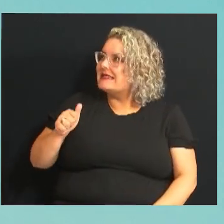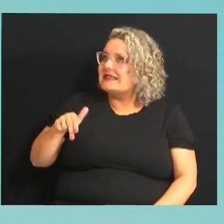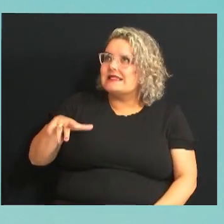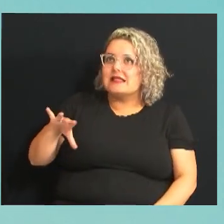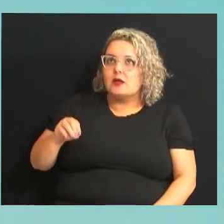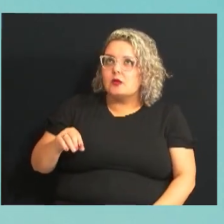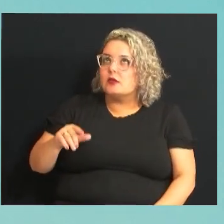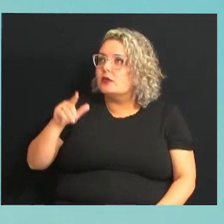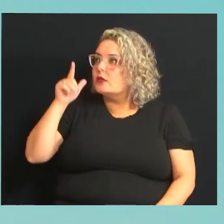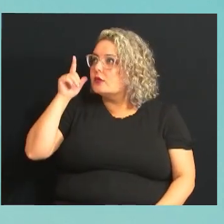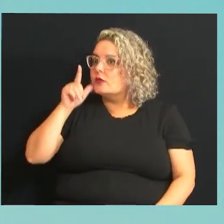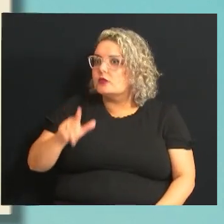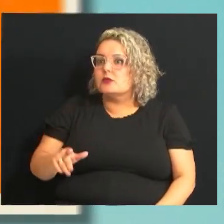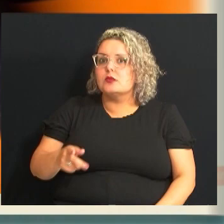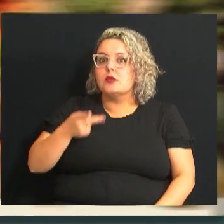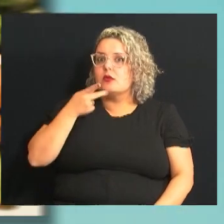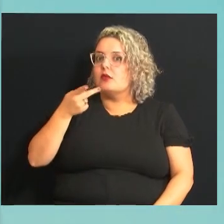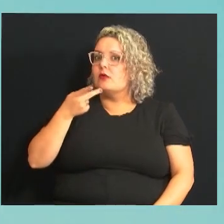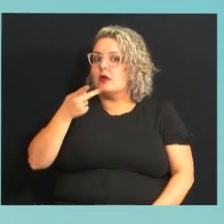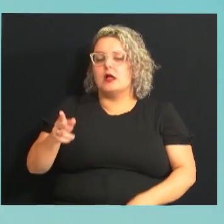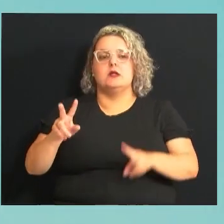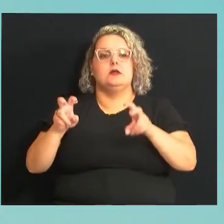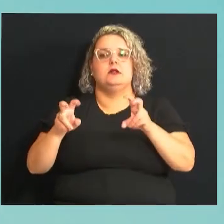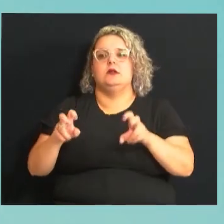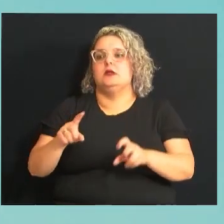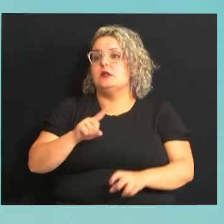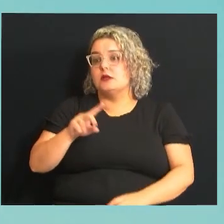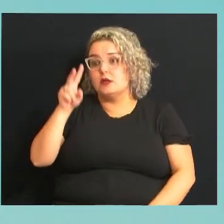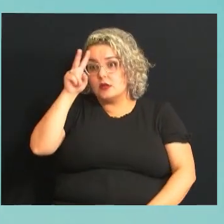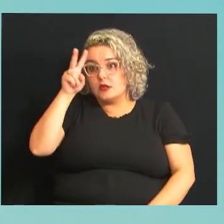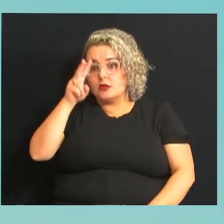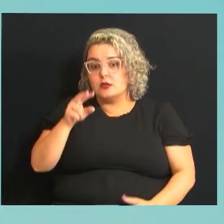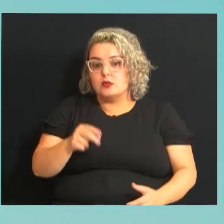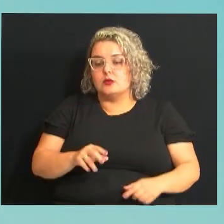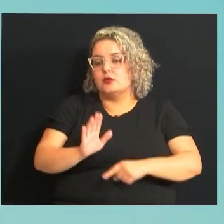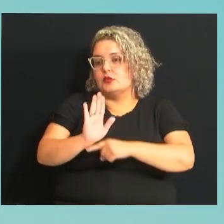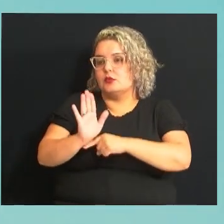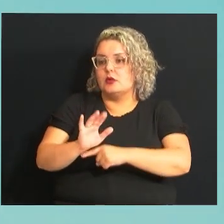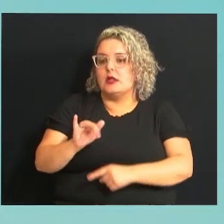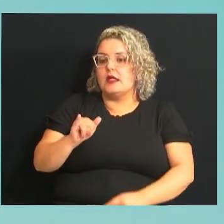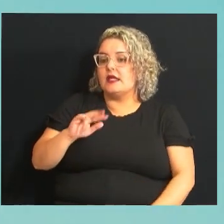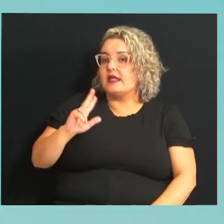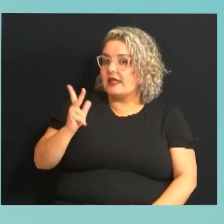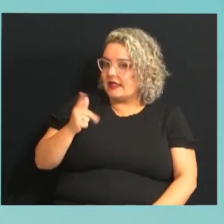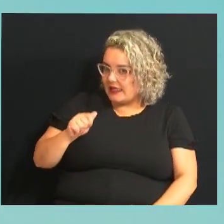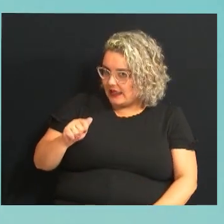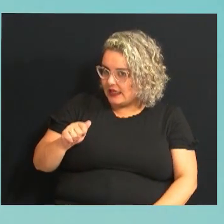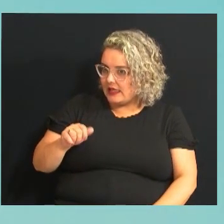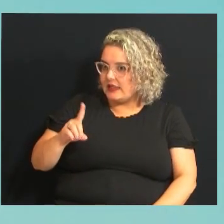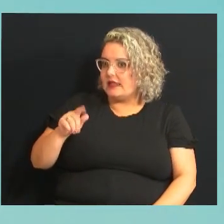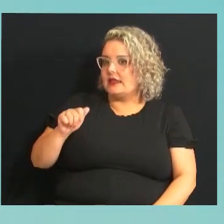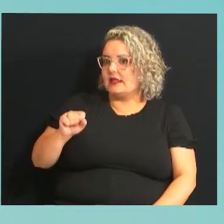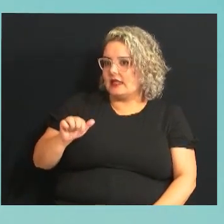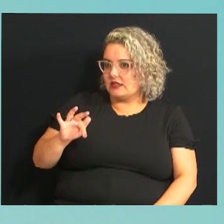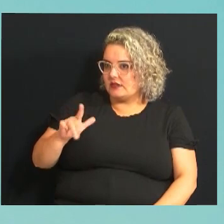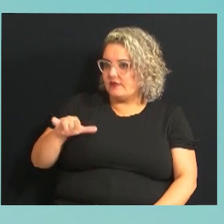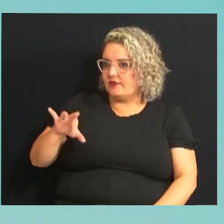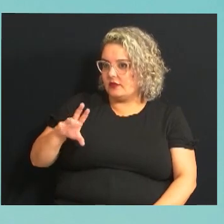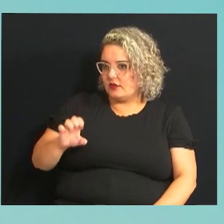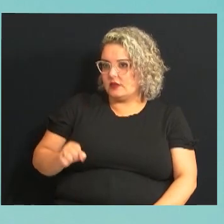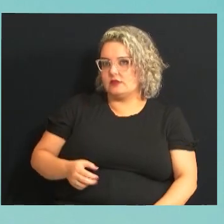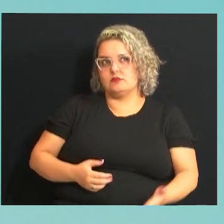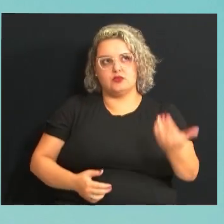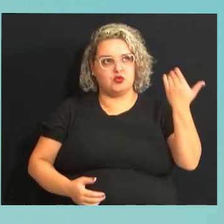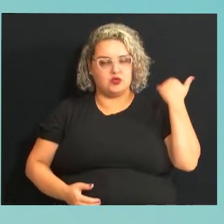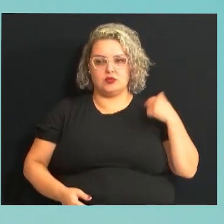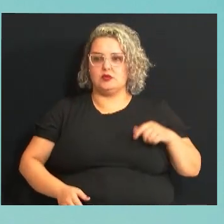toda a cadeia. Olha só. Saulo, eu não estou conseguindo falar desse assunto sem lembrar daquele curta-metragem